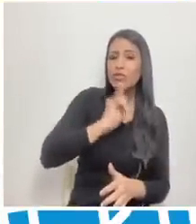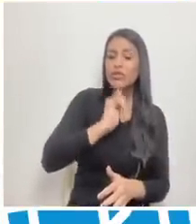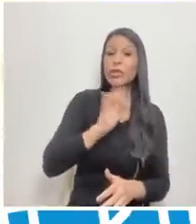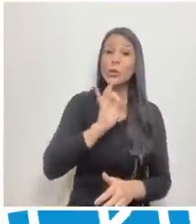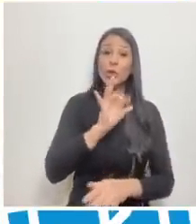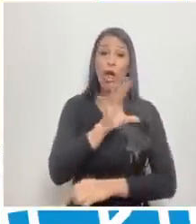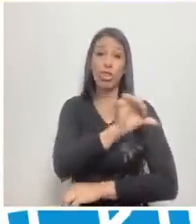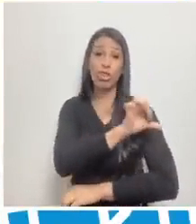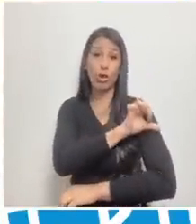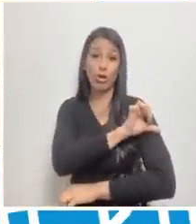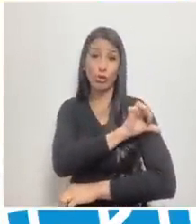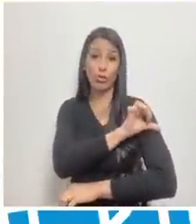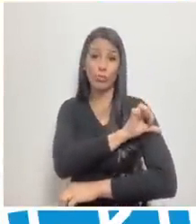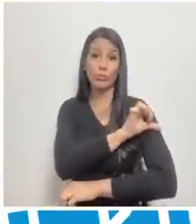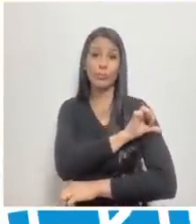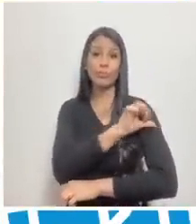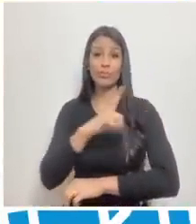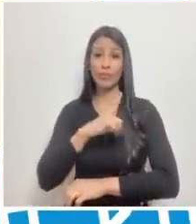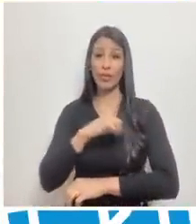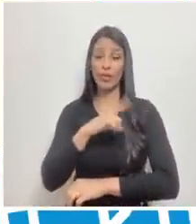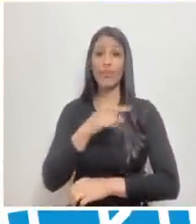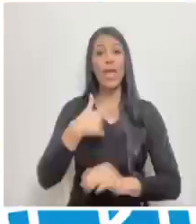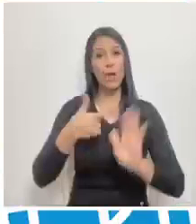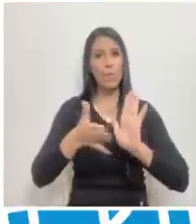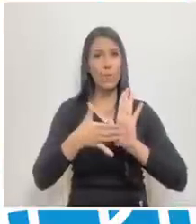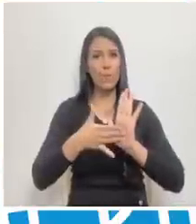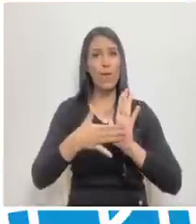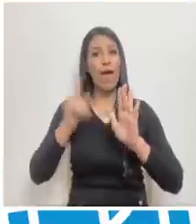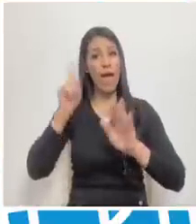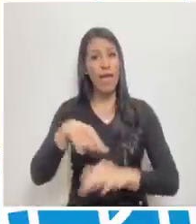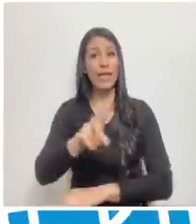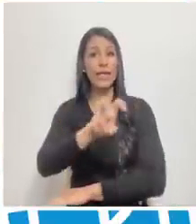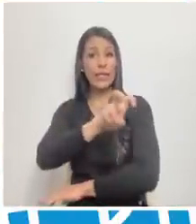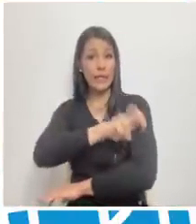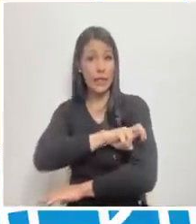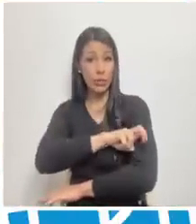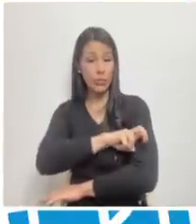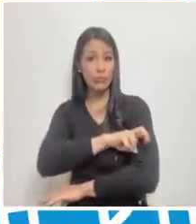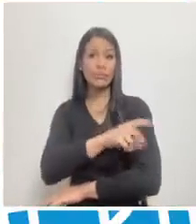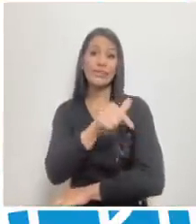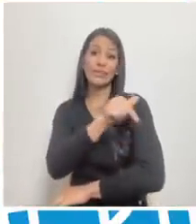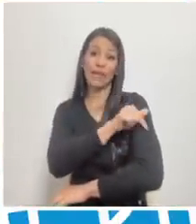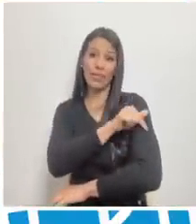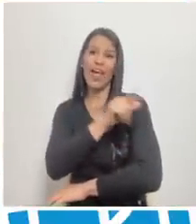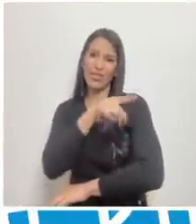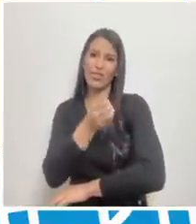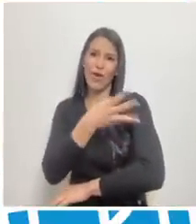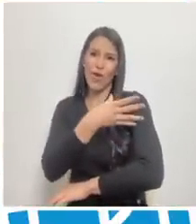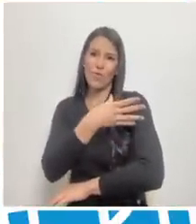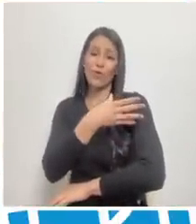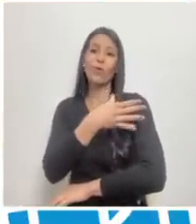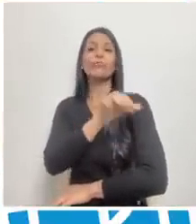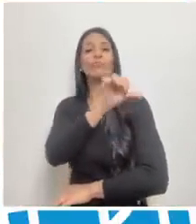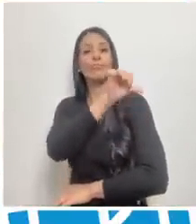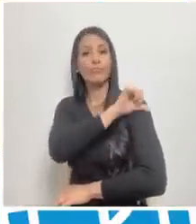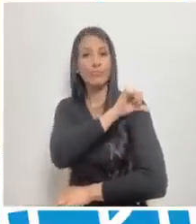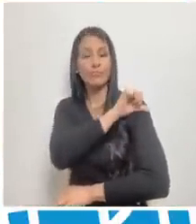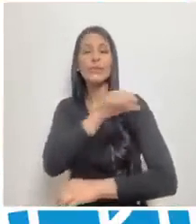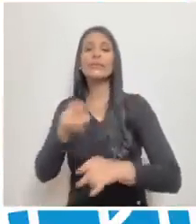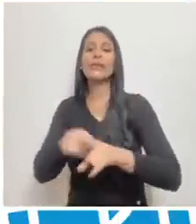ano, e eu proporia no 5º, no 7º, se for o caso, no 9º e na 3ª série do ensino médio.